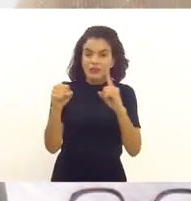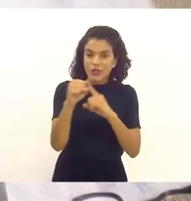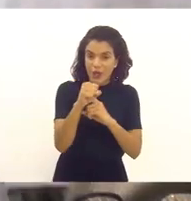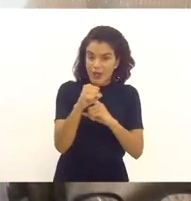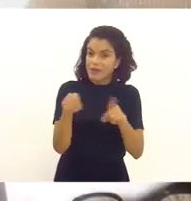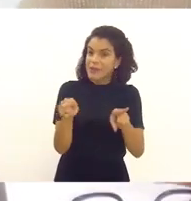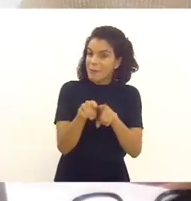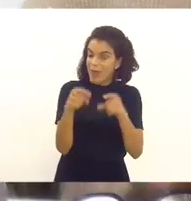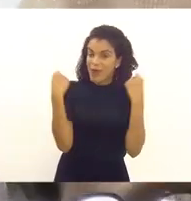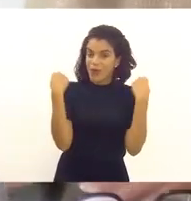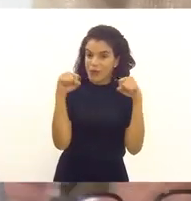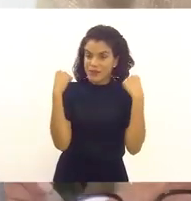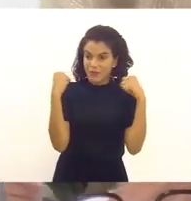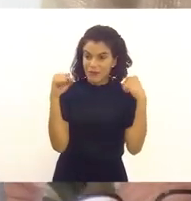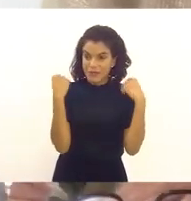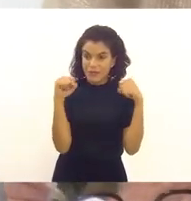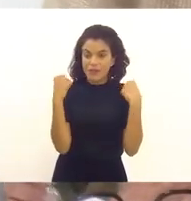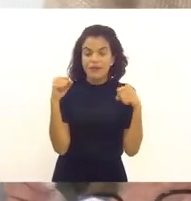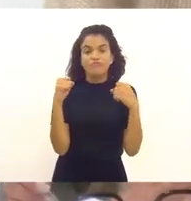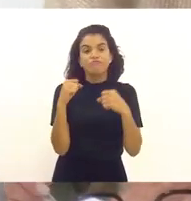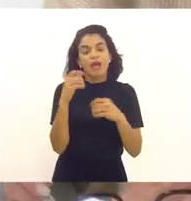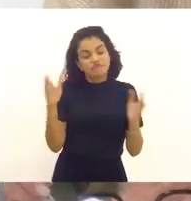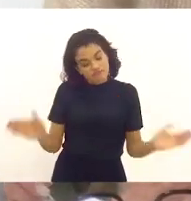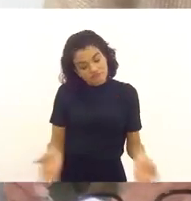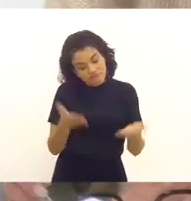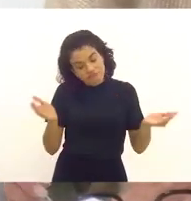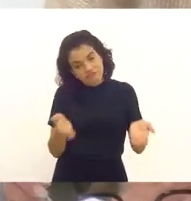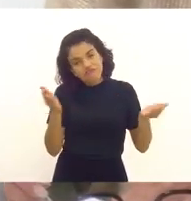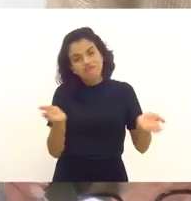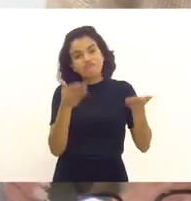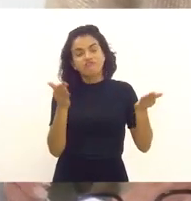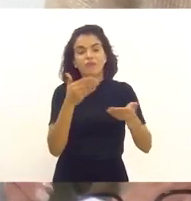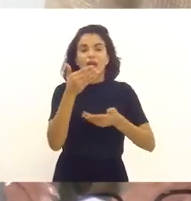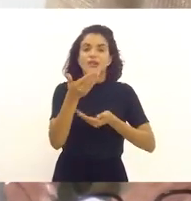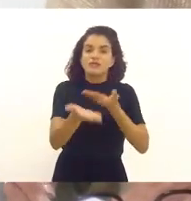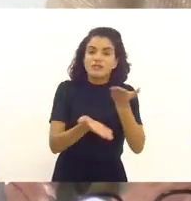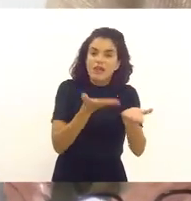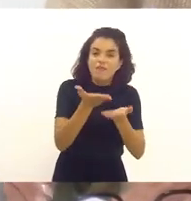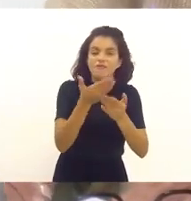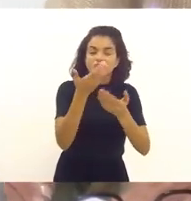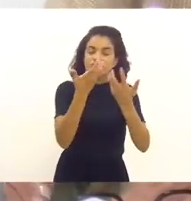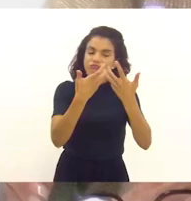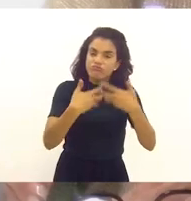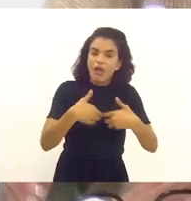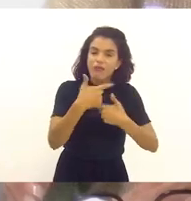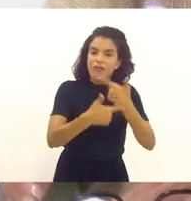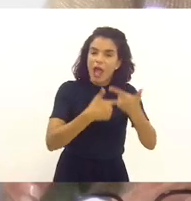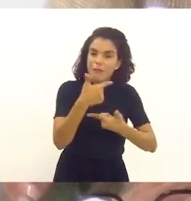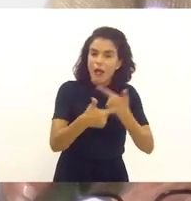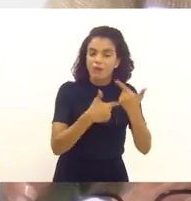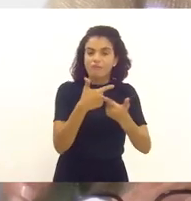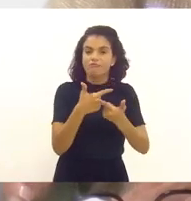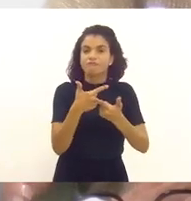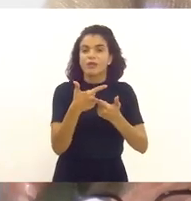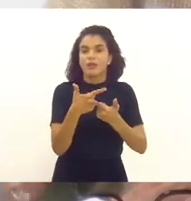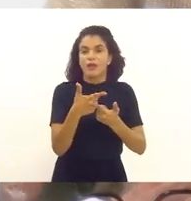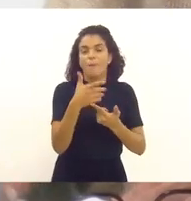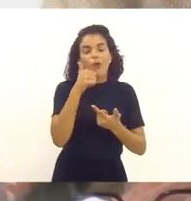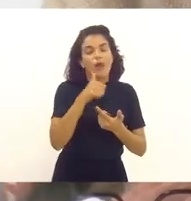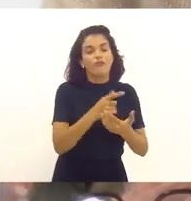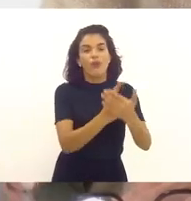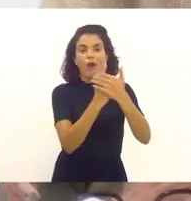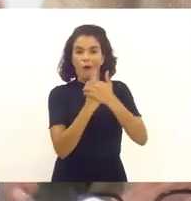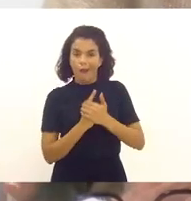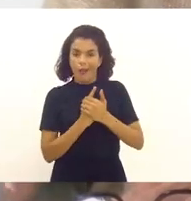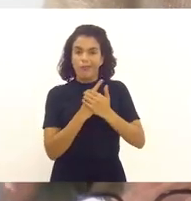e até educação física para que a gente possa promover serviços para essas mulheres que adentrarem através da Patrulha Maria da Penha ou